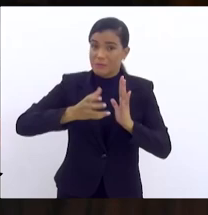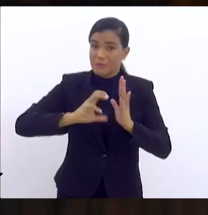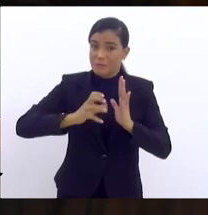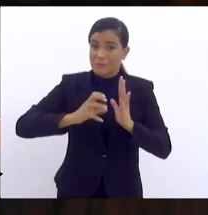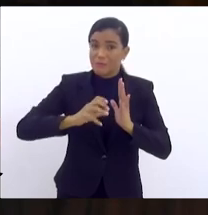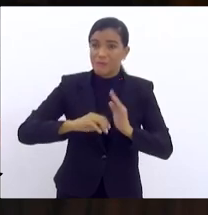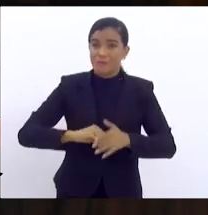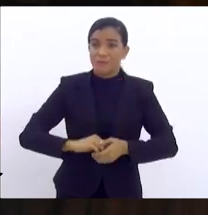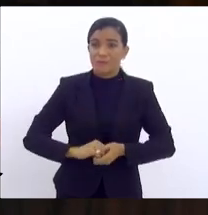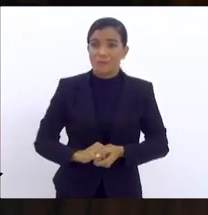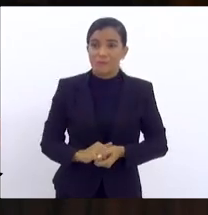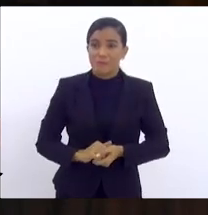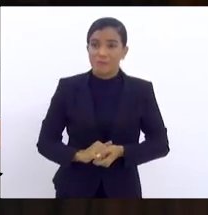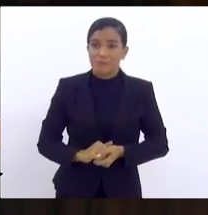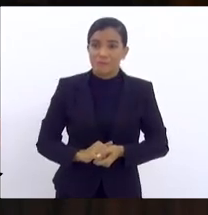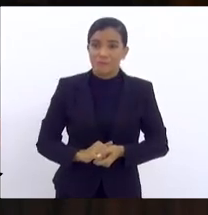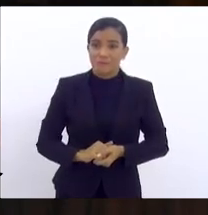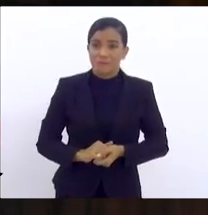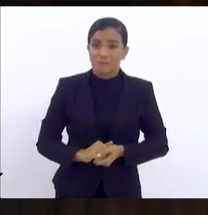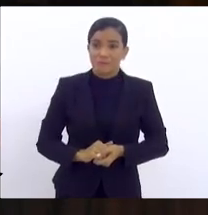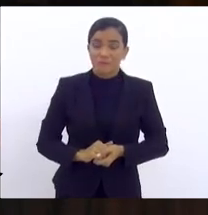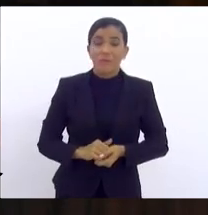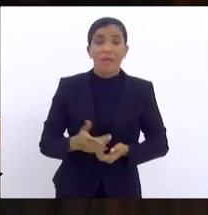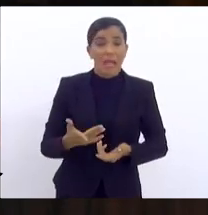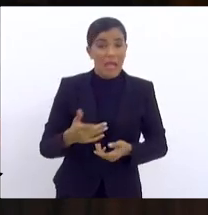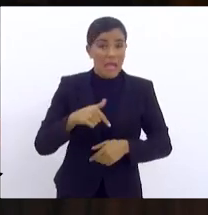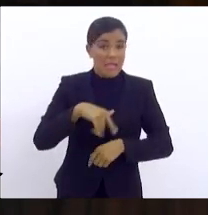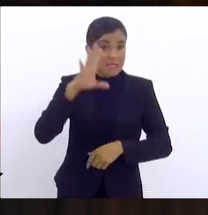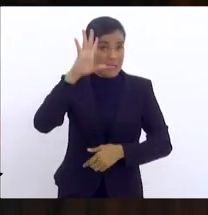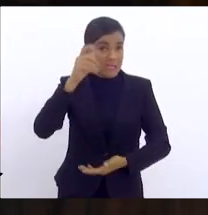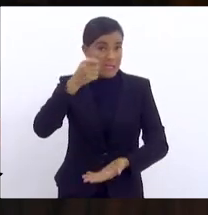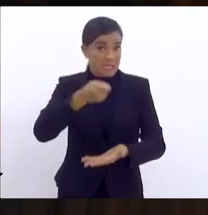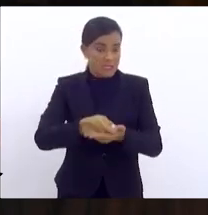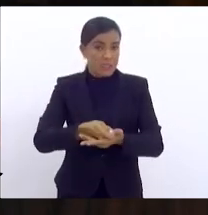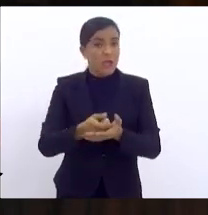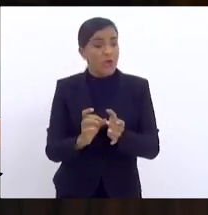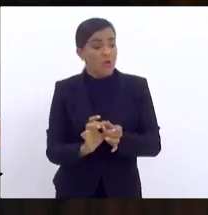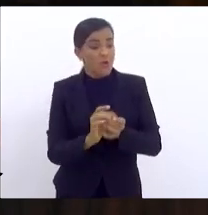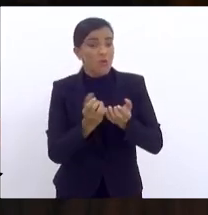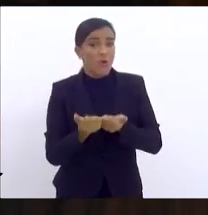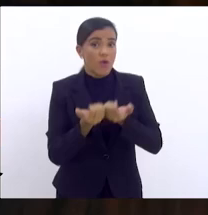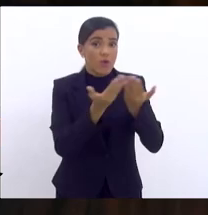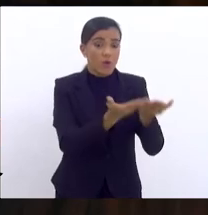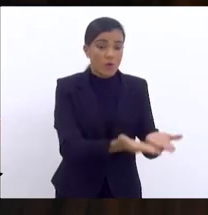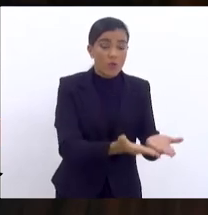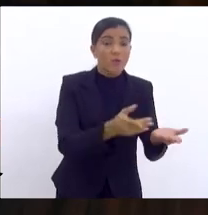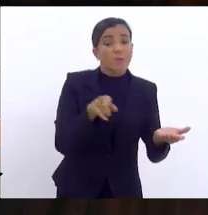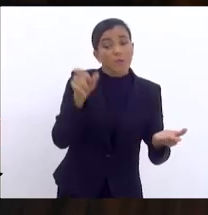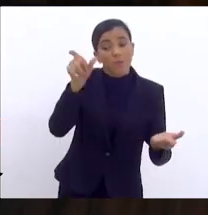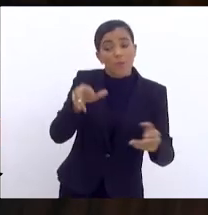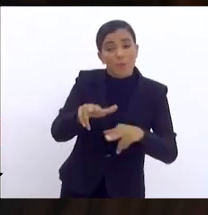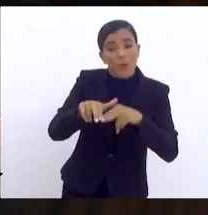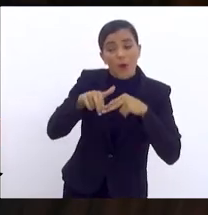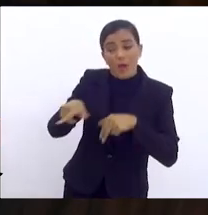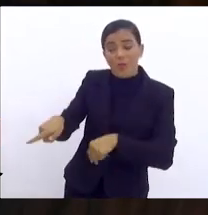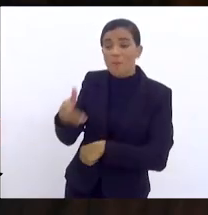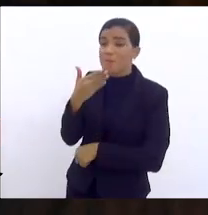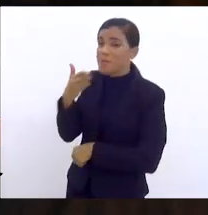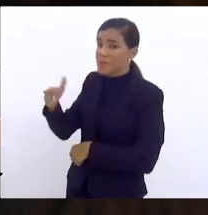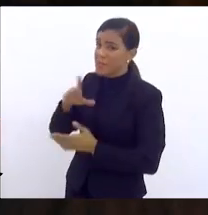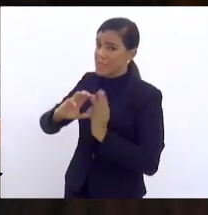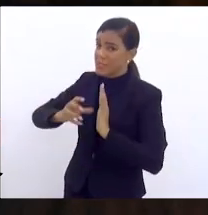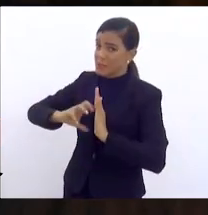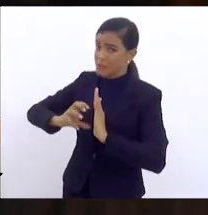liminar essa liminar foi concedida a partir do pedido desse desse partido e